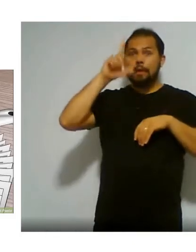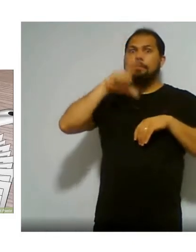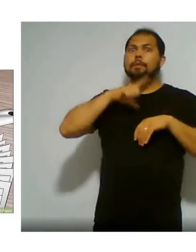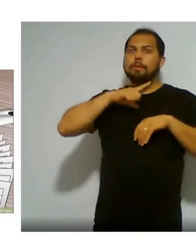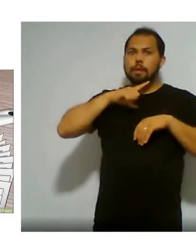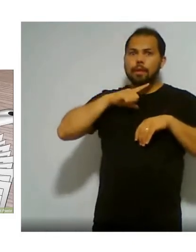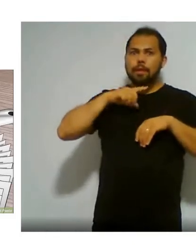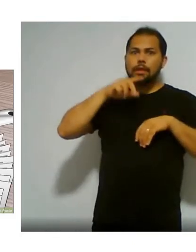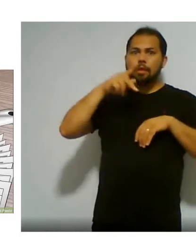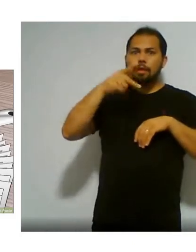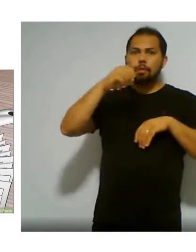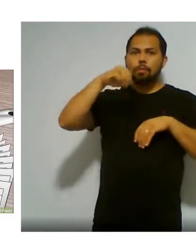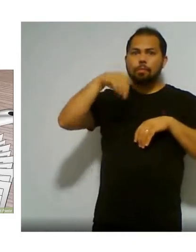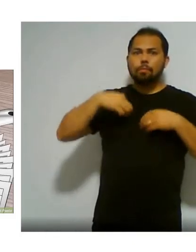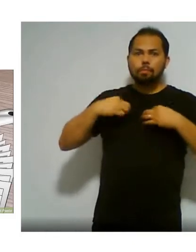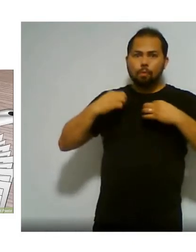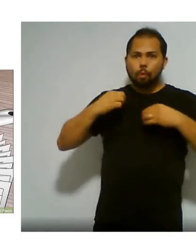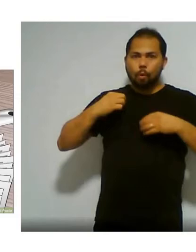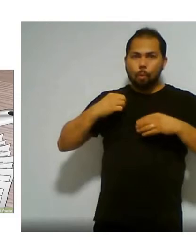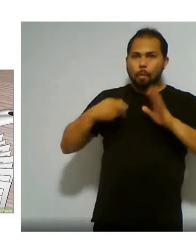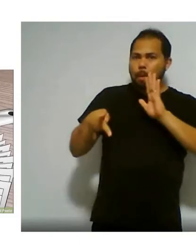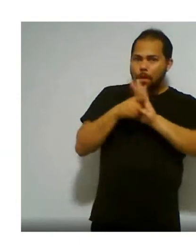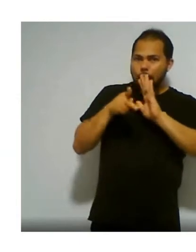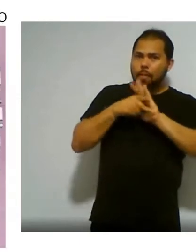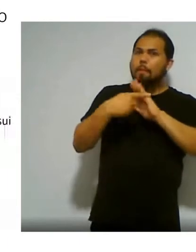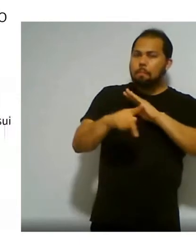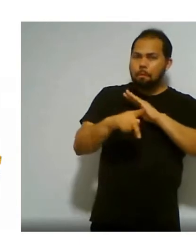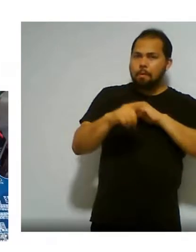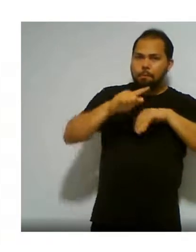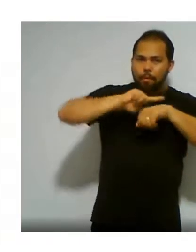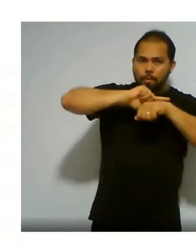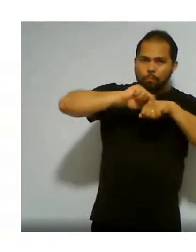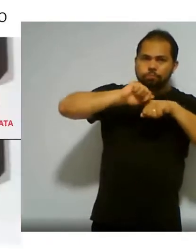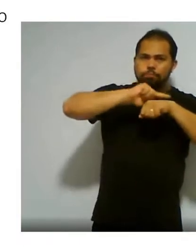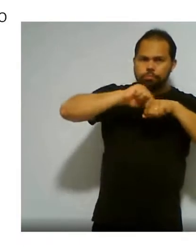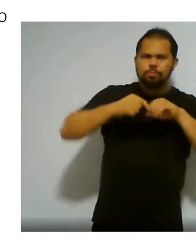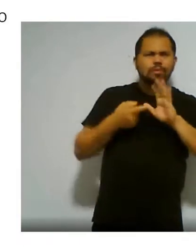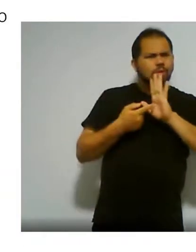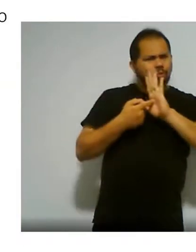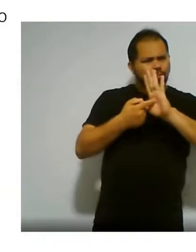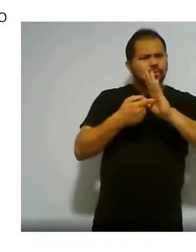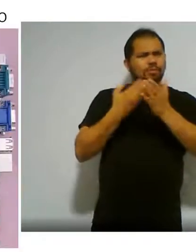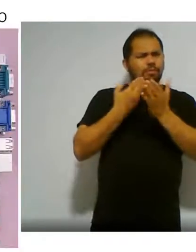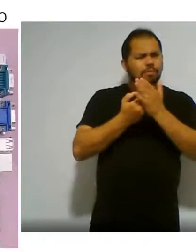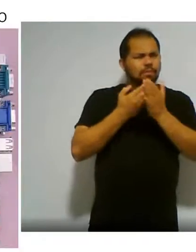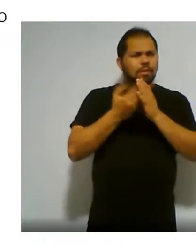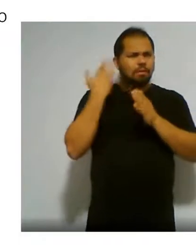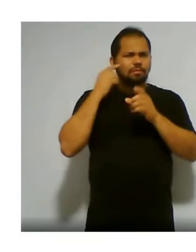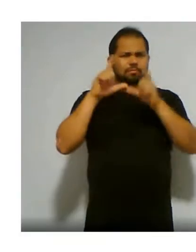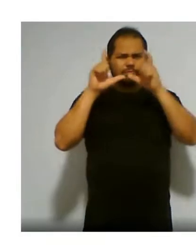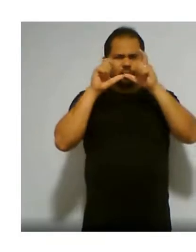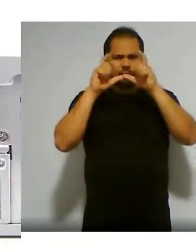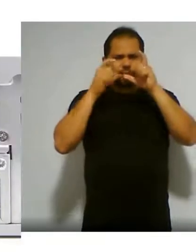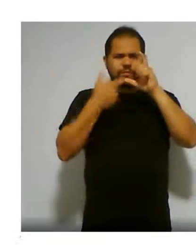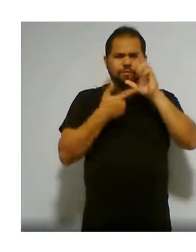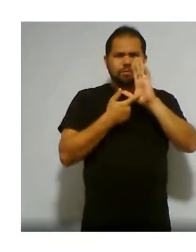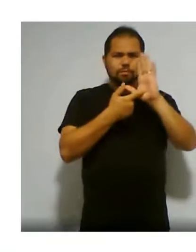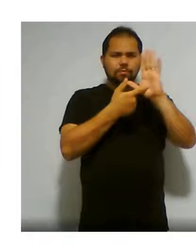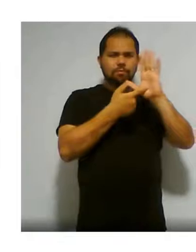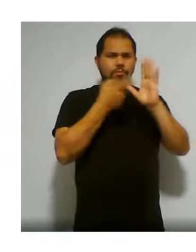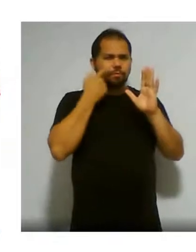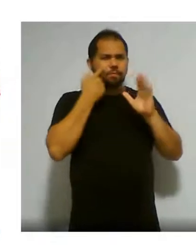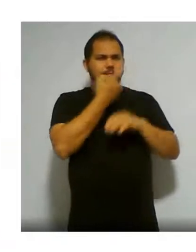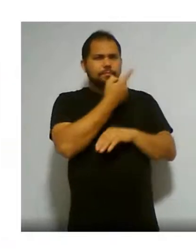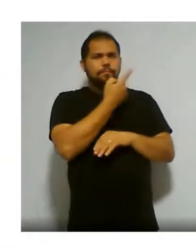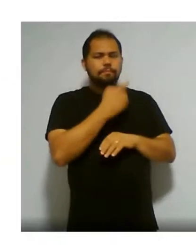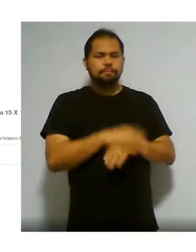manutenção em eletrônicos. Se possível, usem esse pano. Eu mostrei para vocês na aula anterior uma foto deles. Uma foto desse tipo de pano.